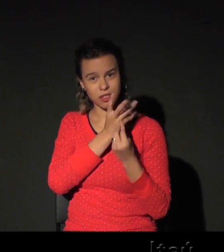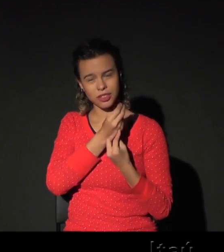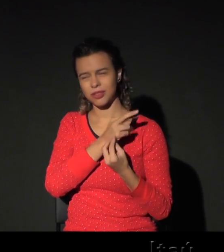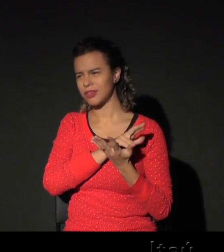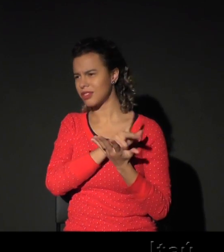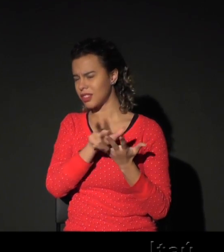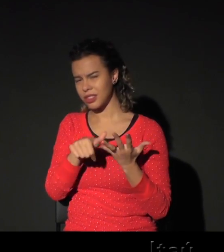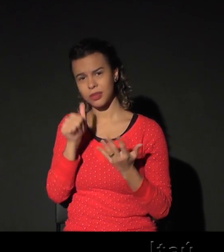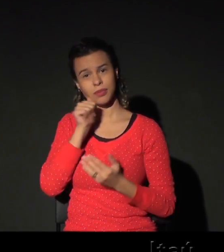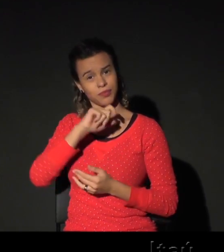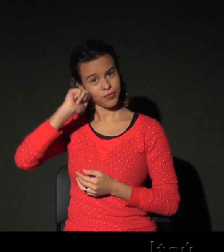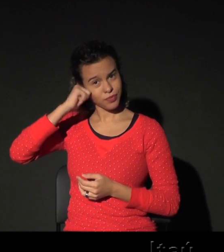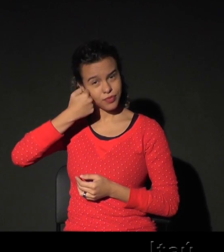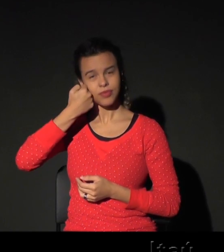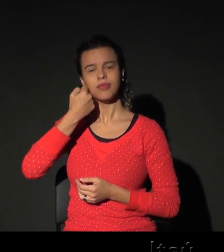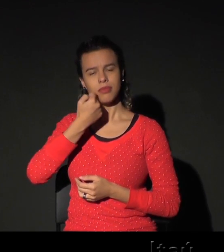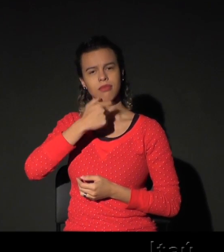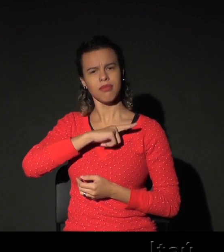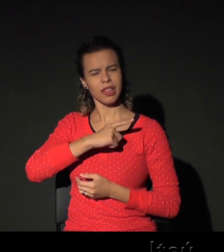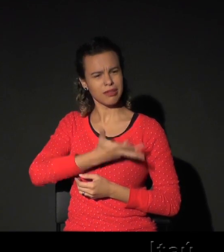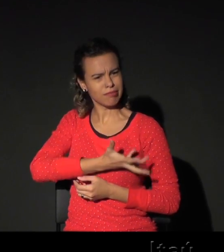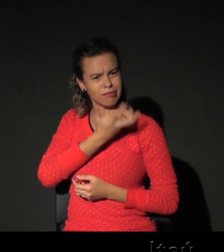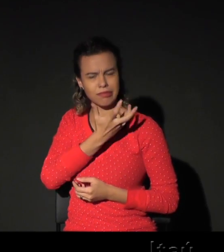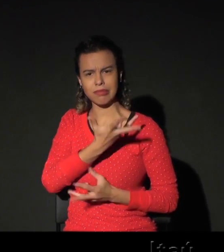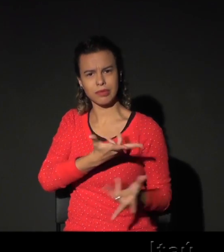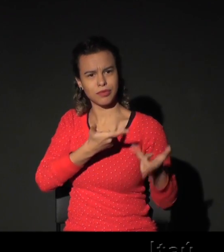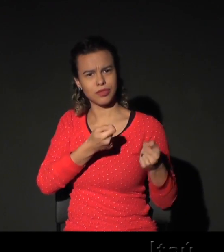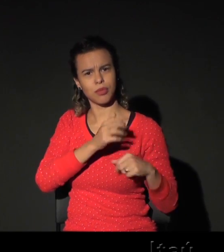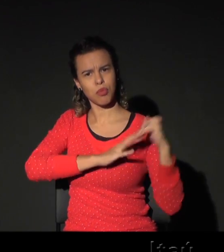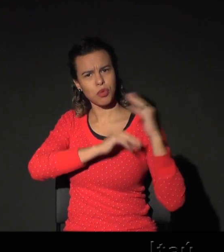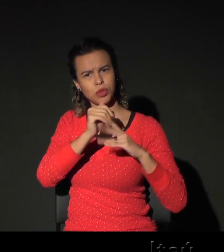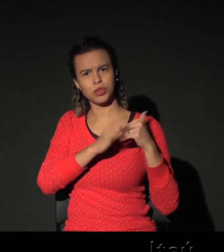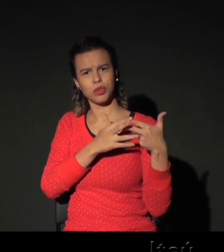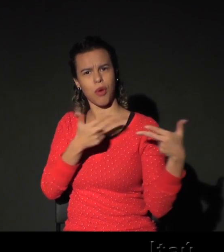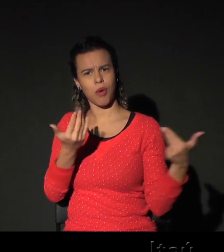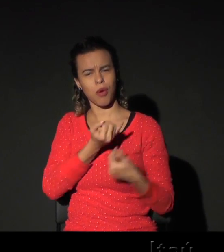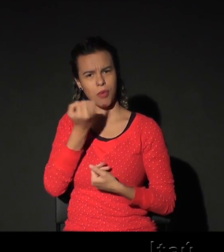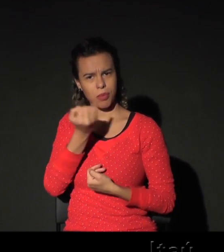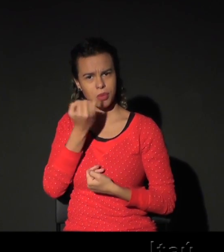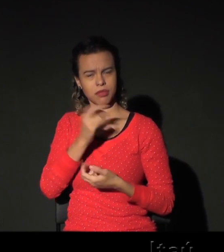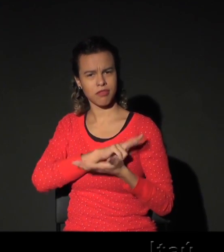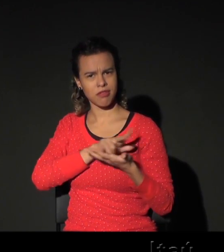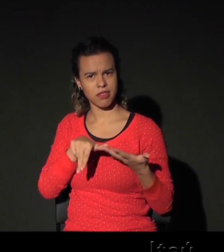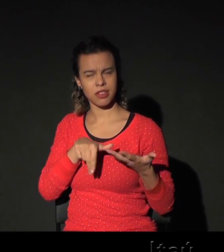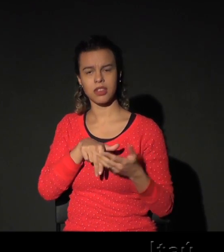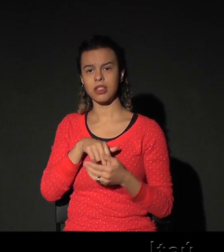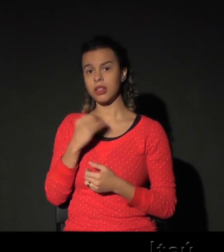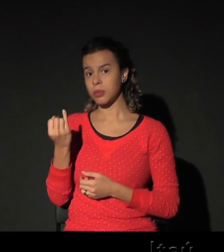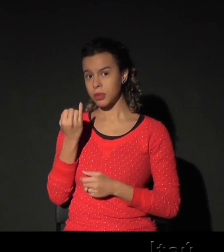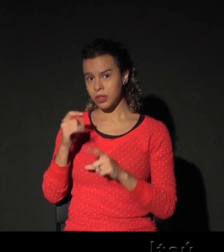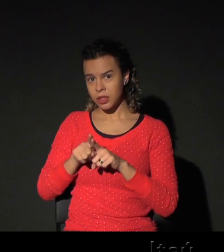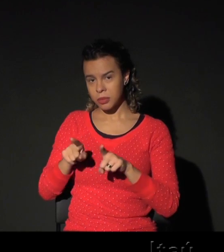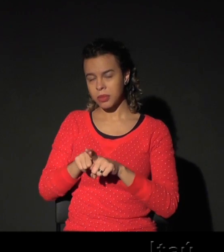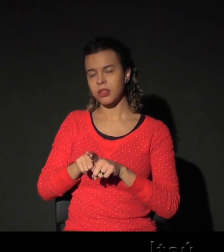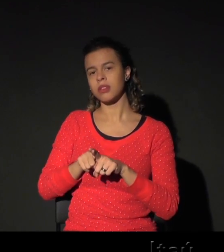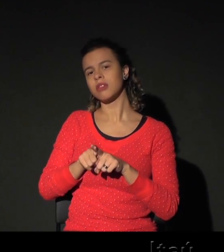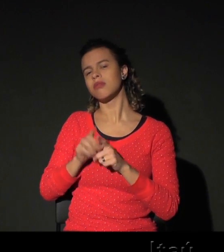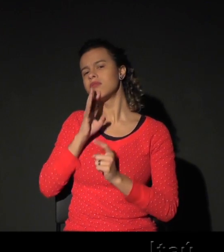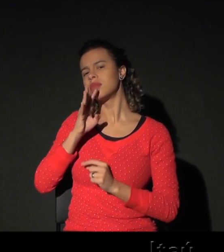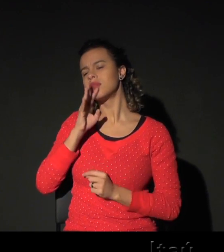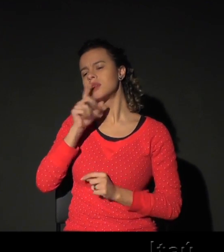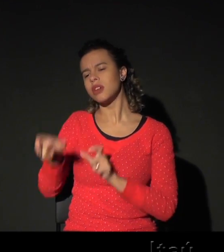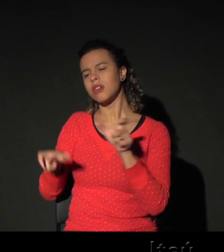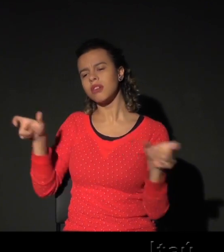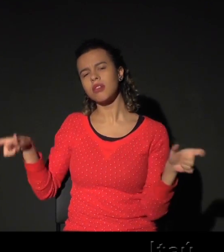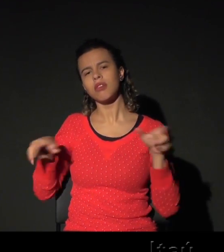gente tem várias mulheres negras incríveis produzindo e fazendo tantas coisas importantes o quanto que foi importante conhecer